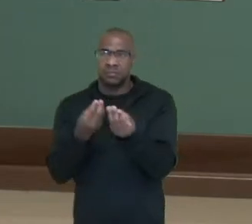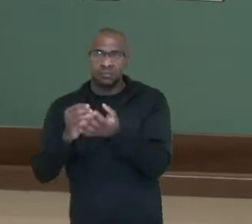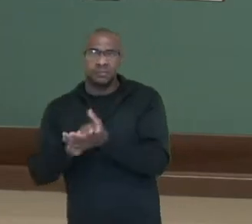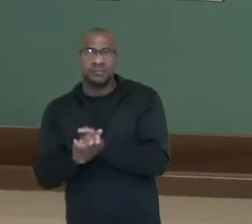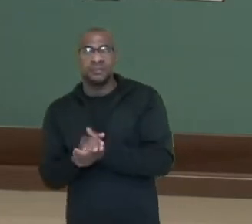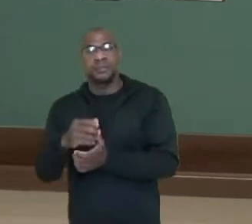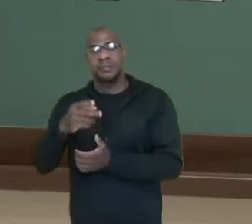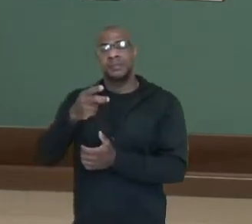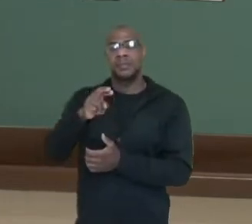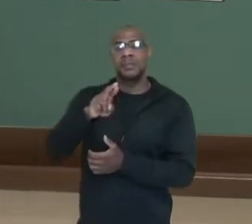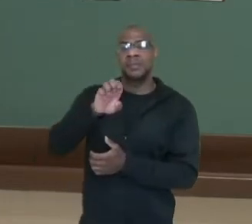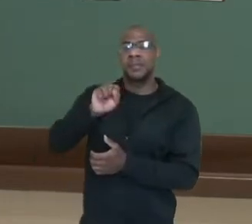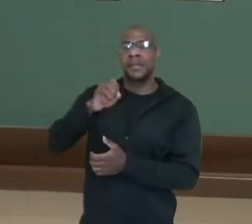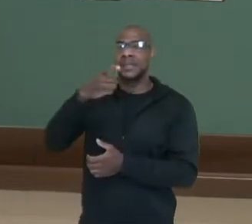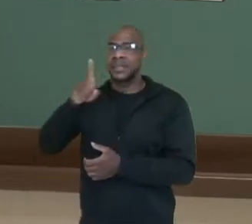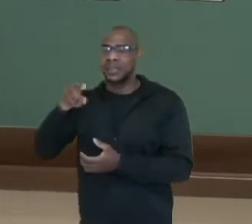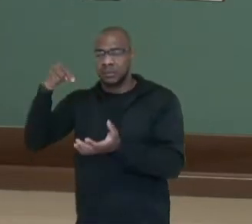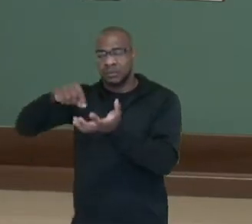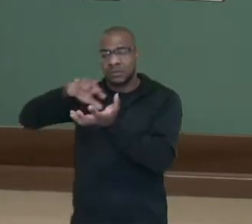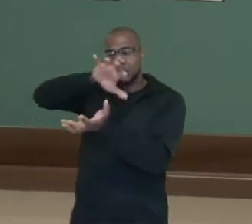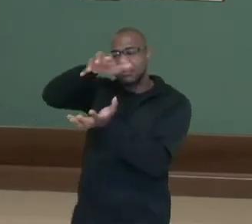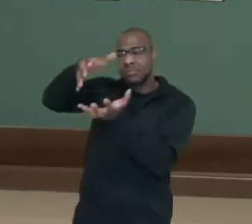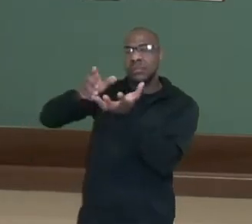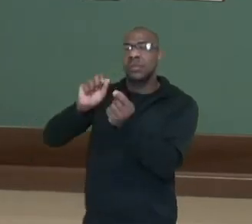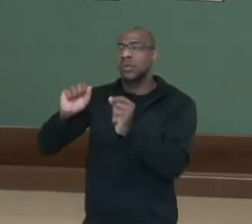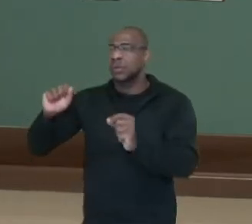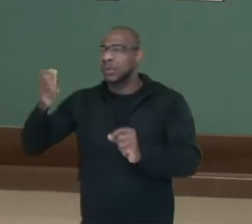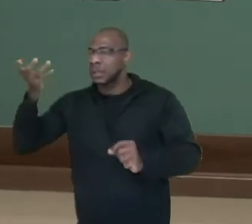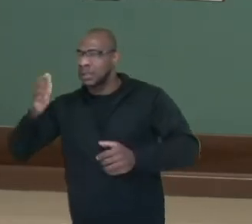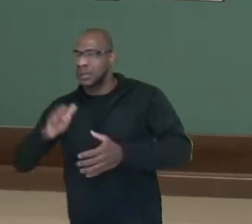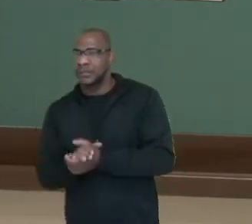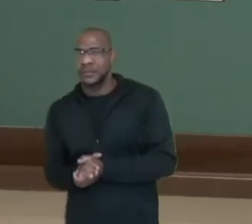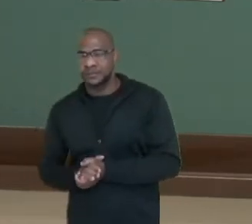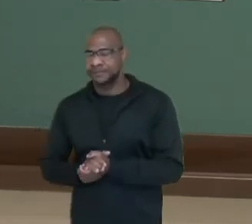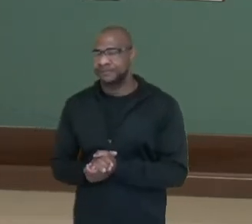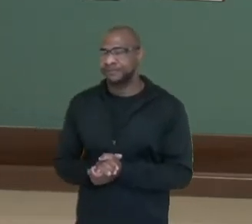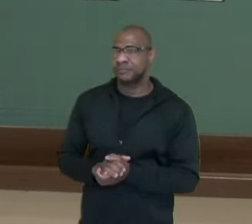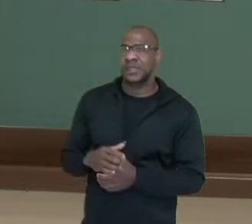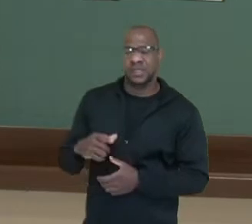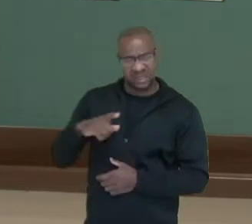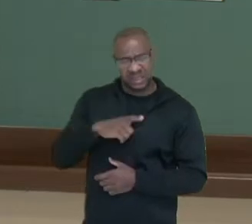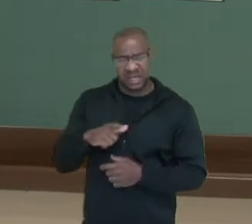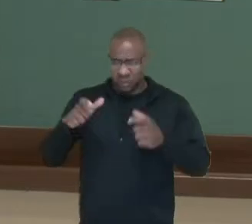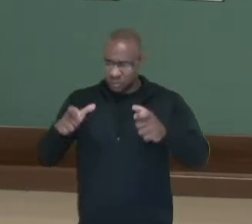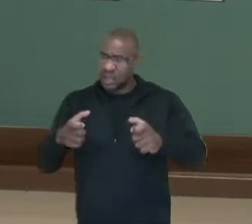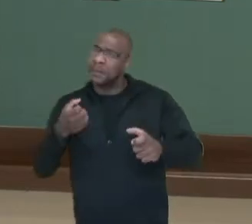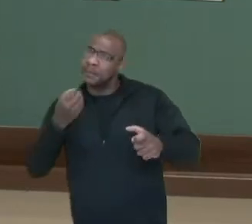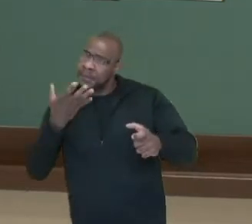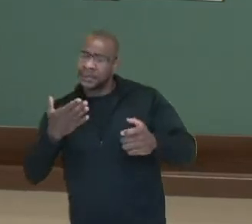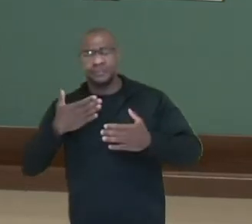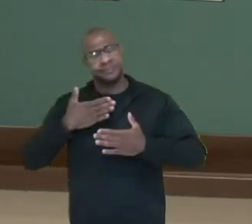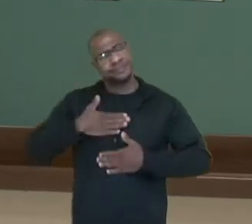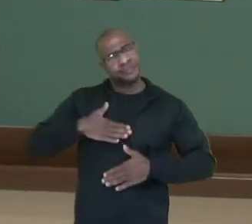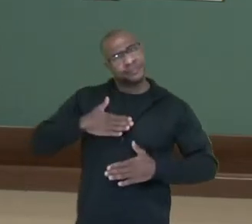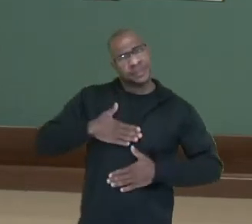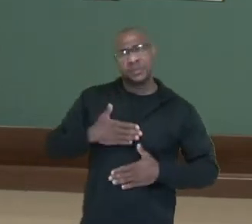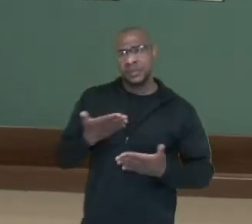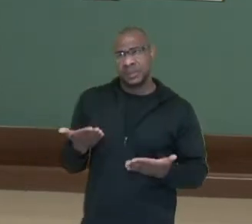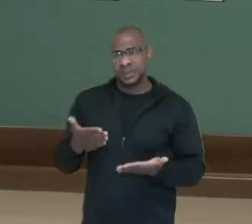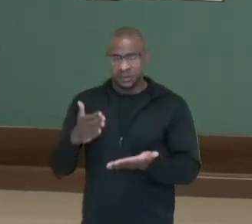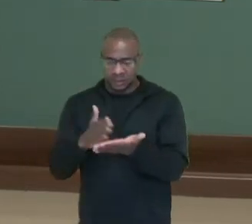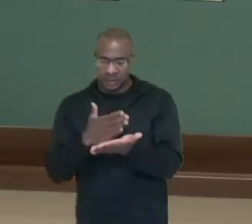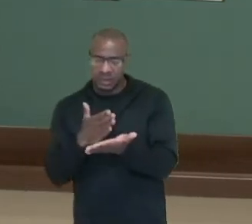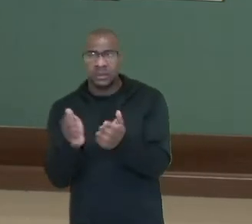perguntar para você, está num ambiente favorável? Está confortável? E o teu caderno? Está aí com você? Muito